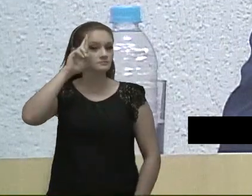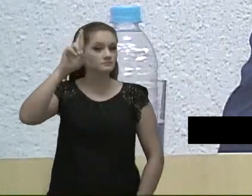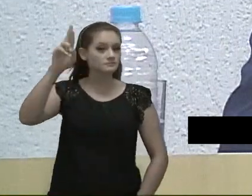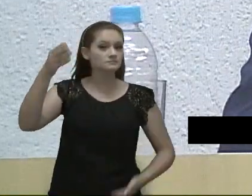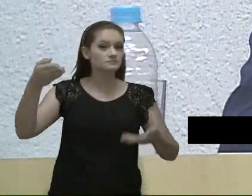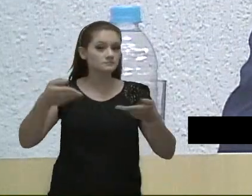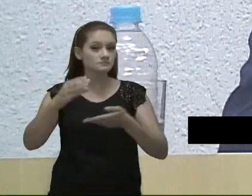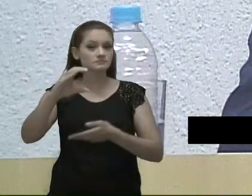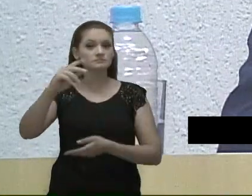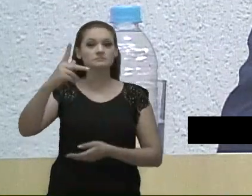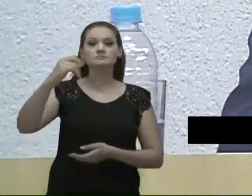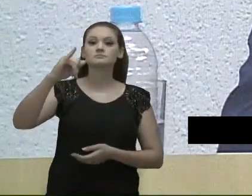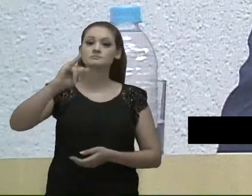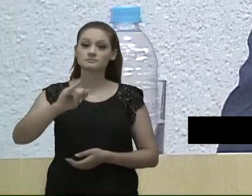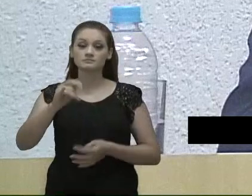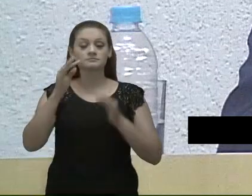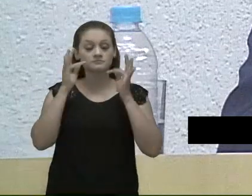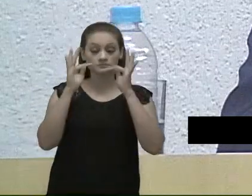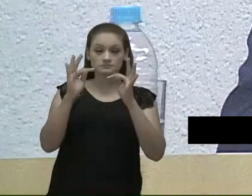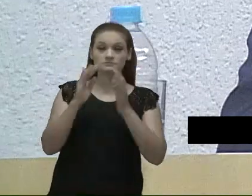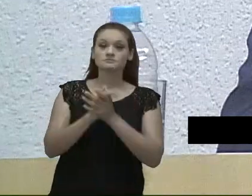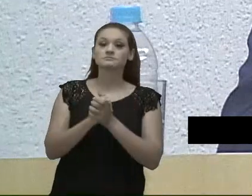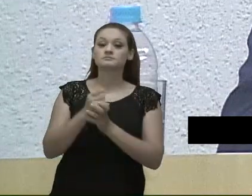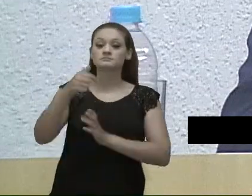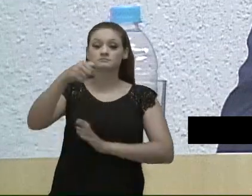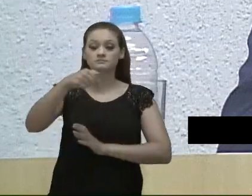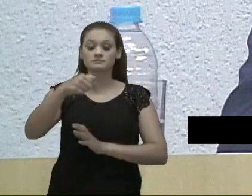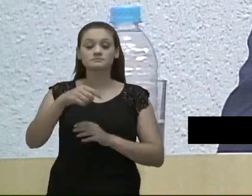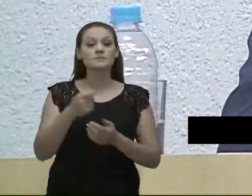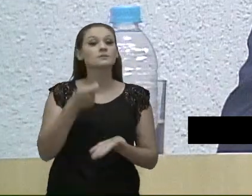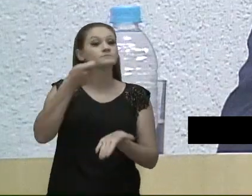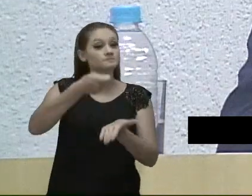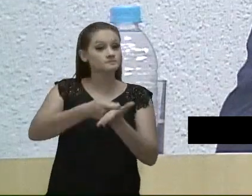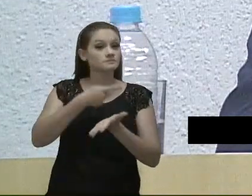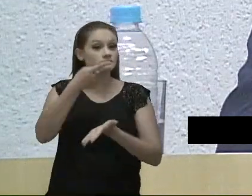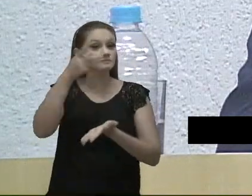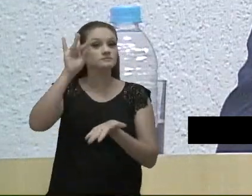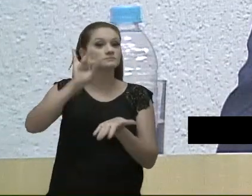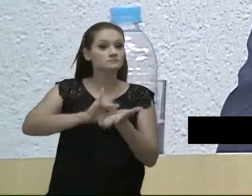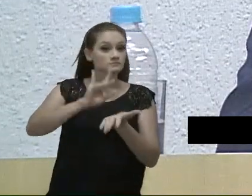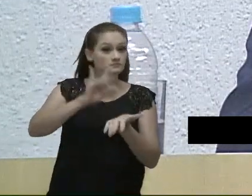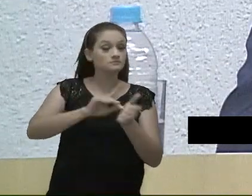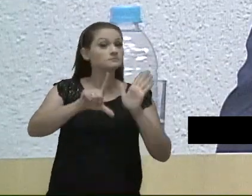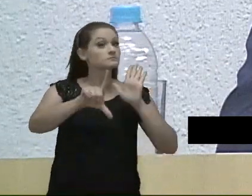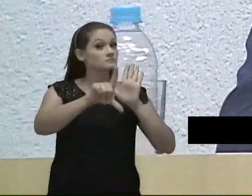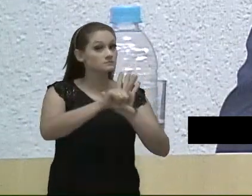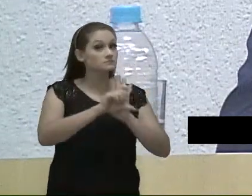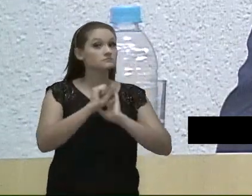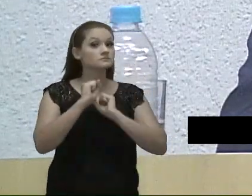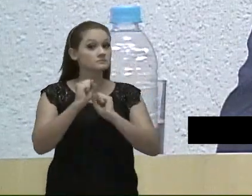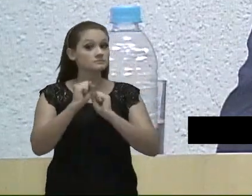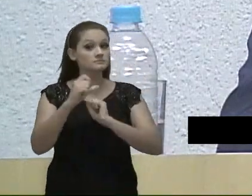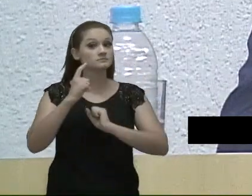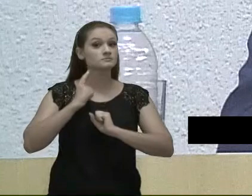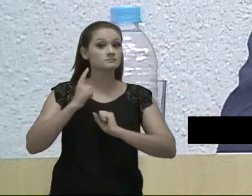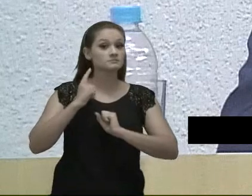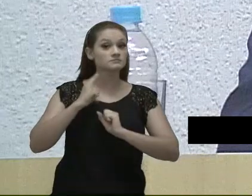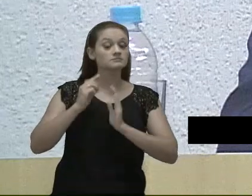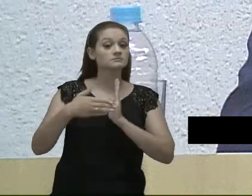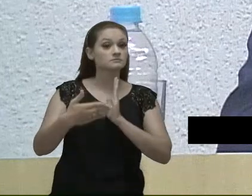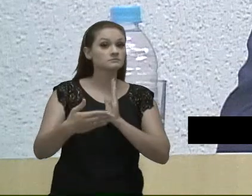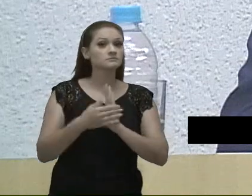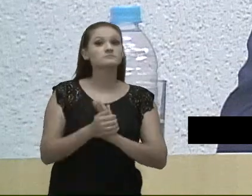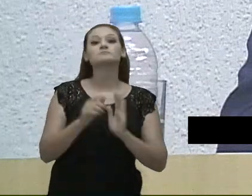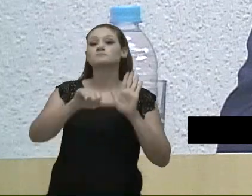nessa CPI na condição de testemunha e nessa qualidade é obrigado a falar a verdade na forma da lei, podendo ser processado criminalmente caso falte